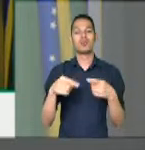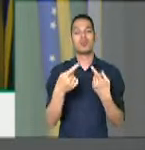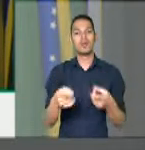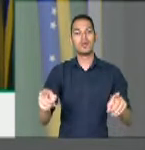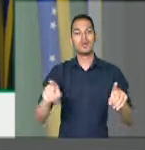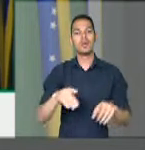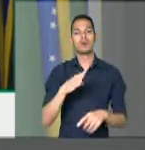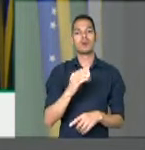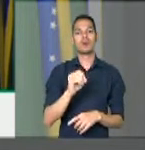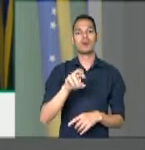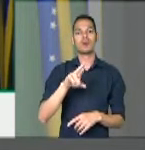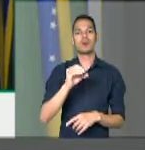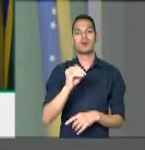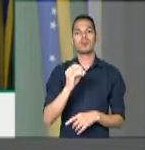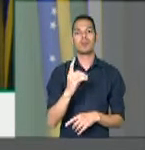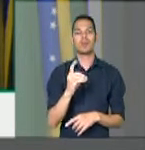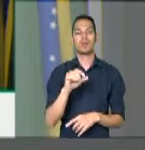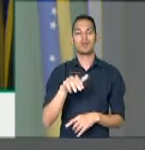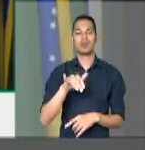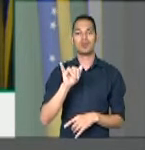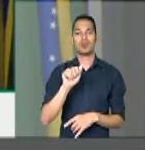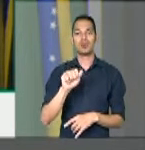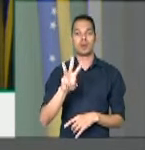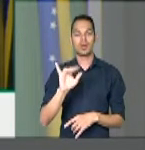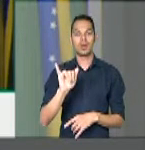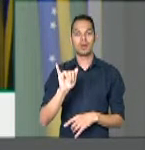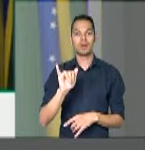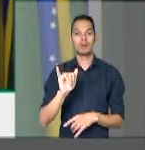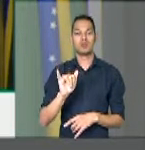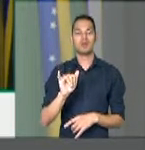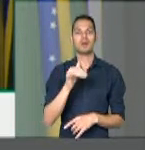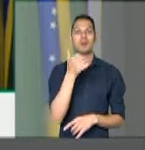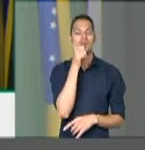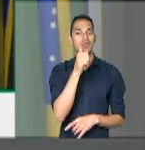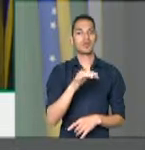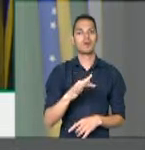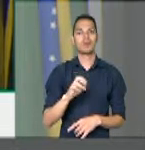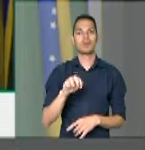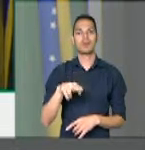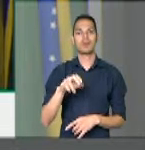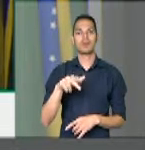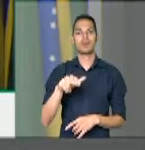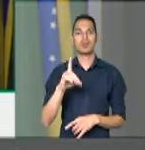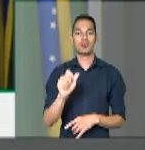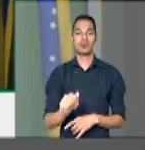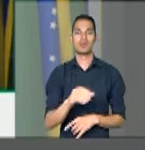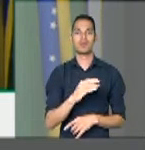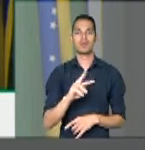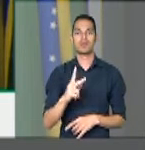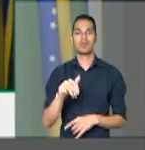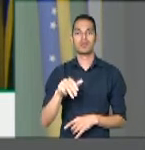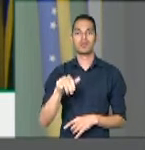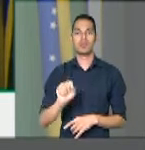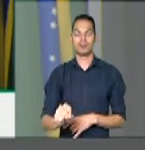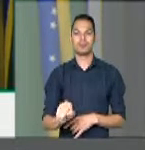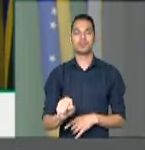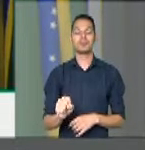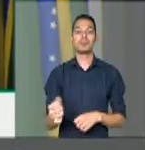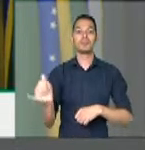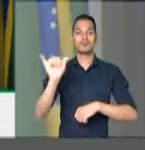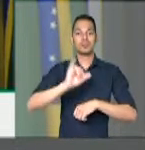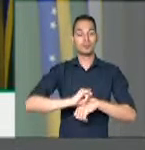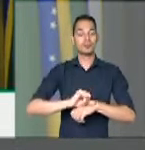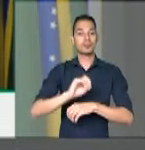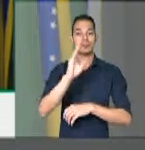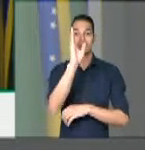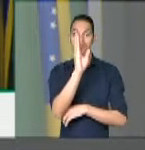da Broadway, Priscila Chamas, Fernanda Chamas, mas que tem em nossa cidade o título de Capital Nacional da Dança, não por